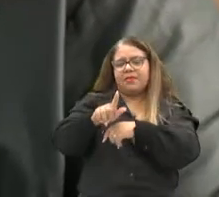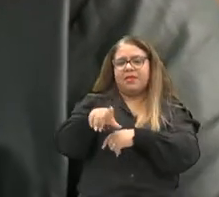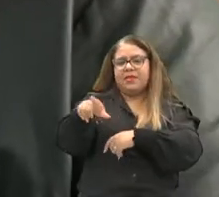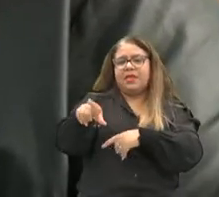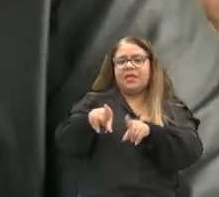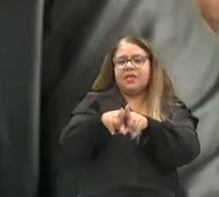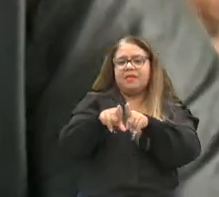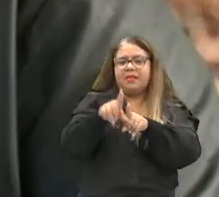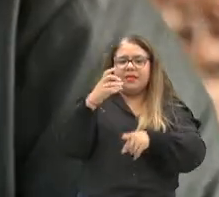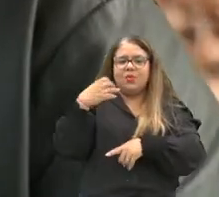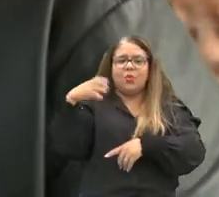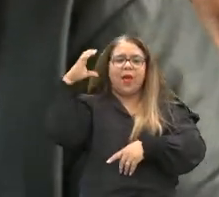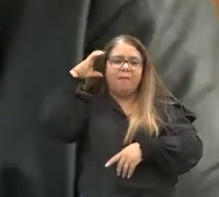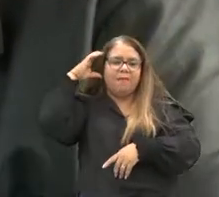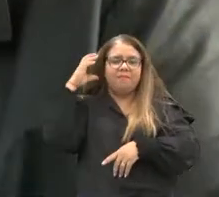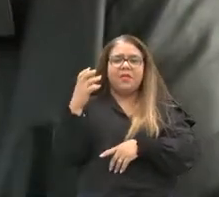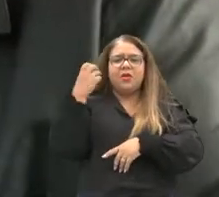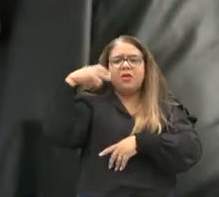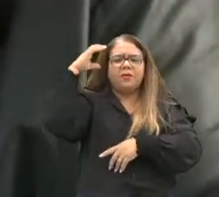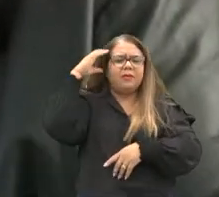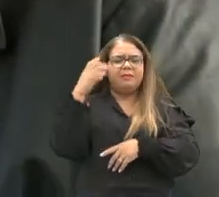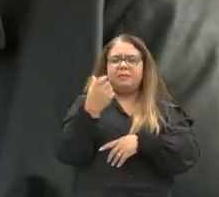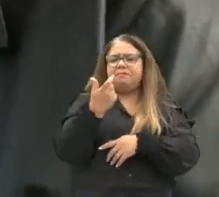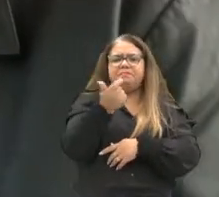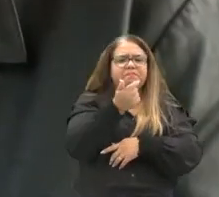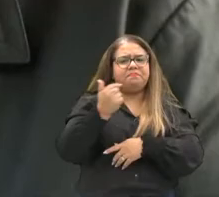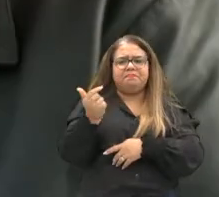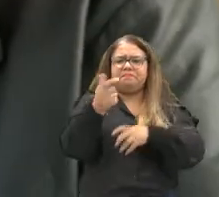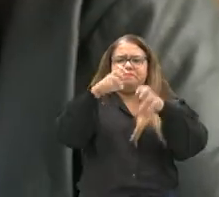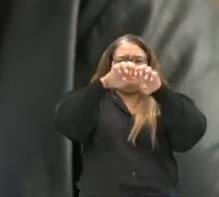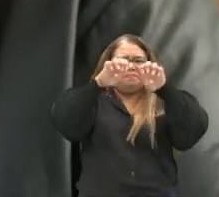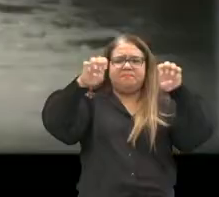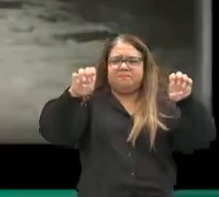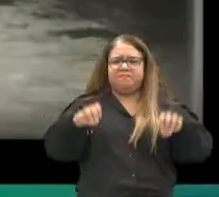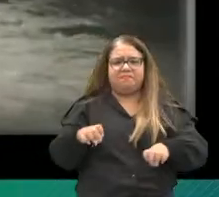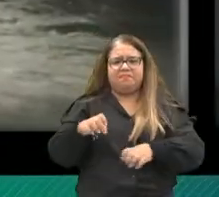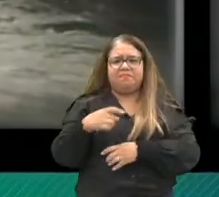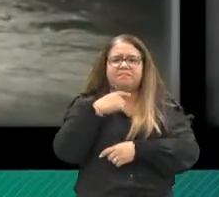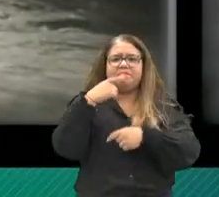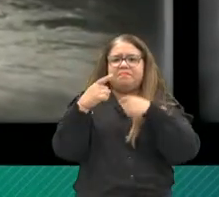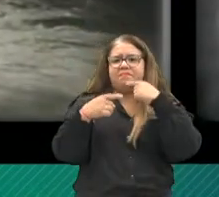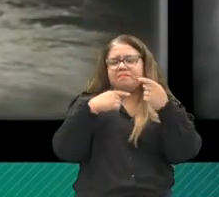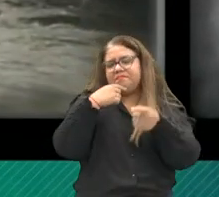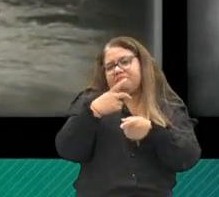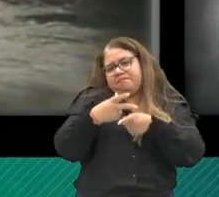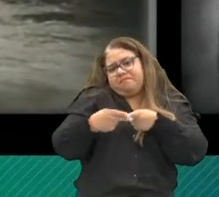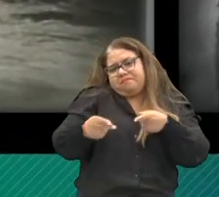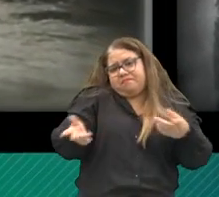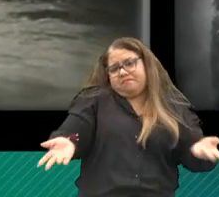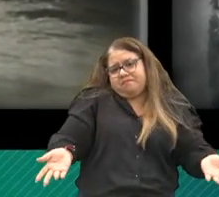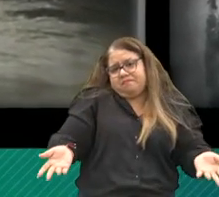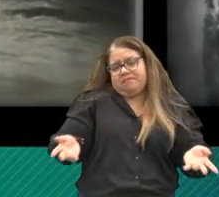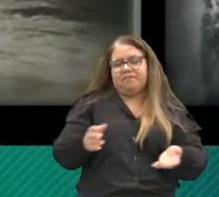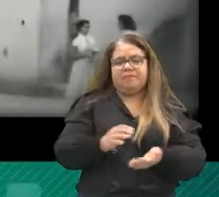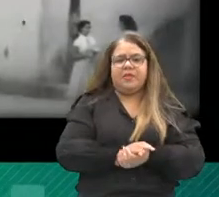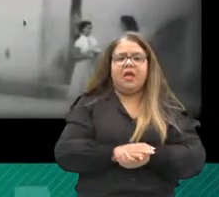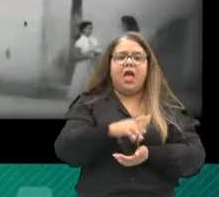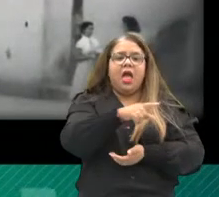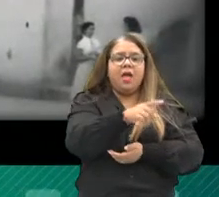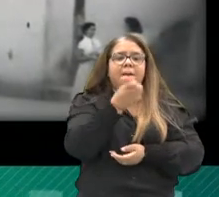tinha ainda, não era dotada de uma infraestrutura para ser uma capital. Ele beneficiou e fortaleceu a